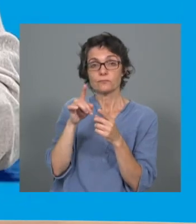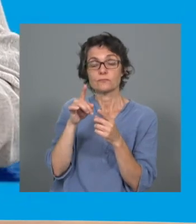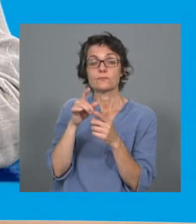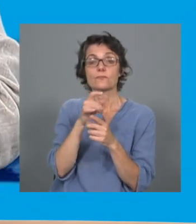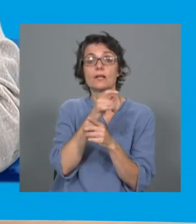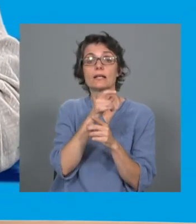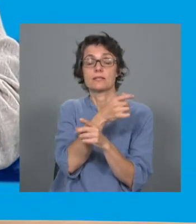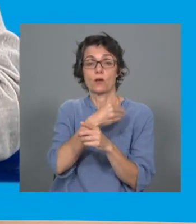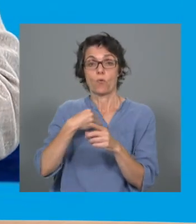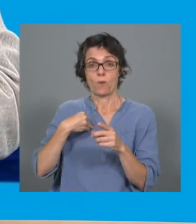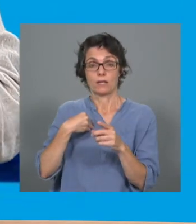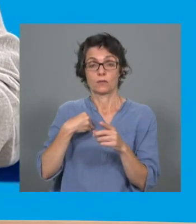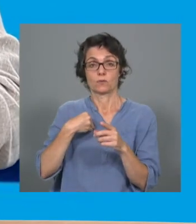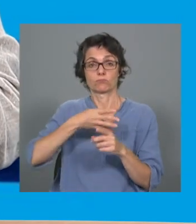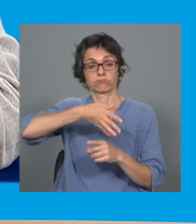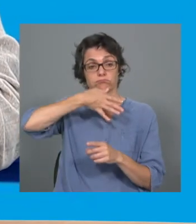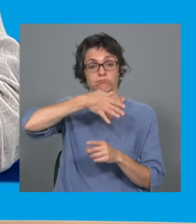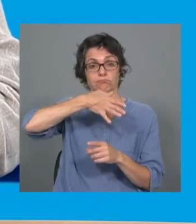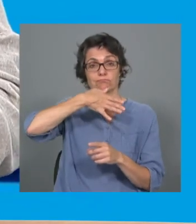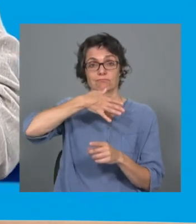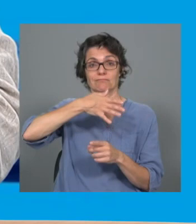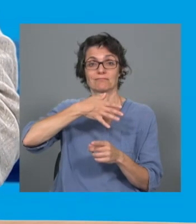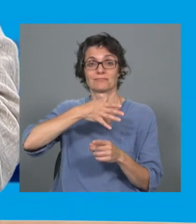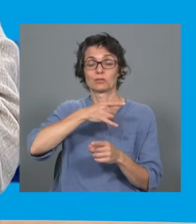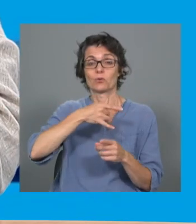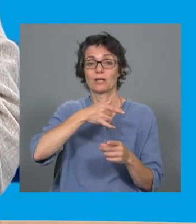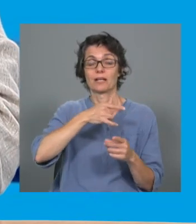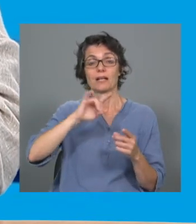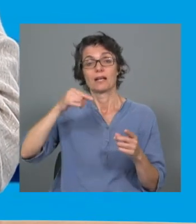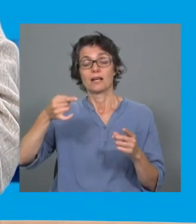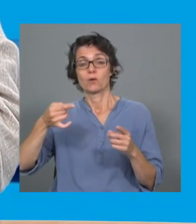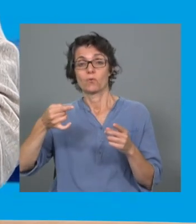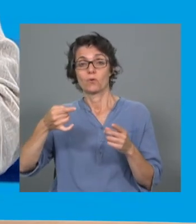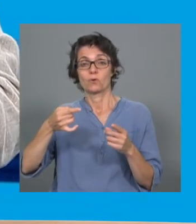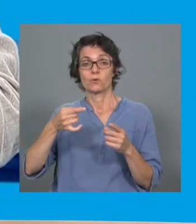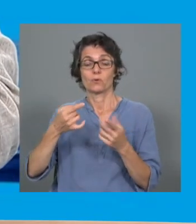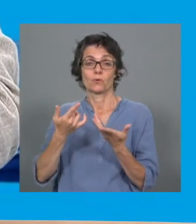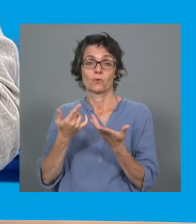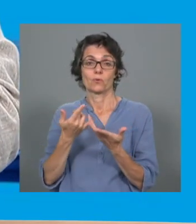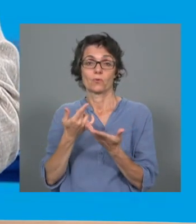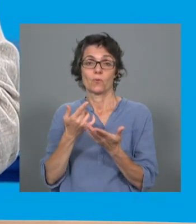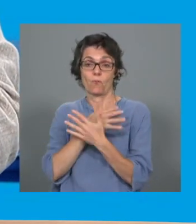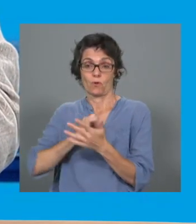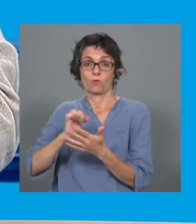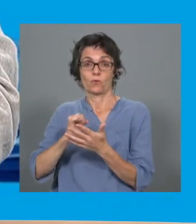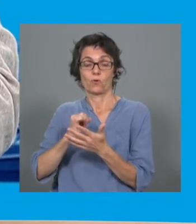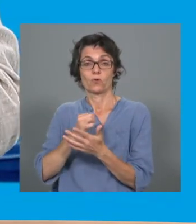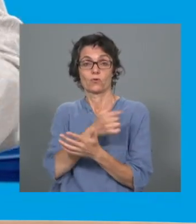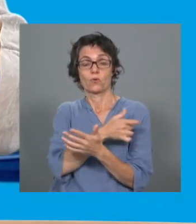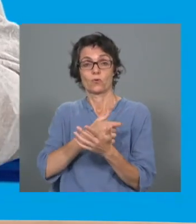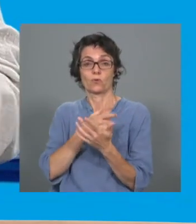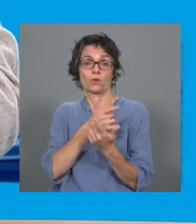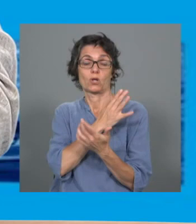médico, logo o tipo de comunicação seria imediatamente diferente. O Mateo, que é nosso amigo, o Mateo Bruni, que é o atual porta-voz do Vaticano,